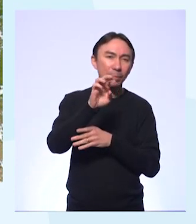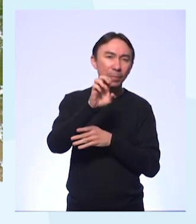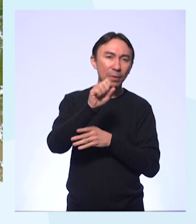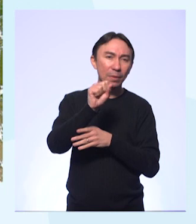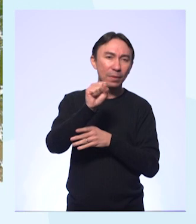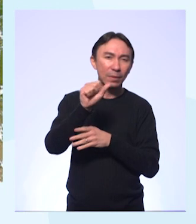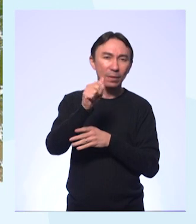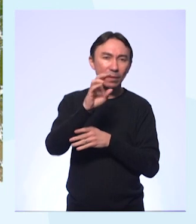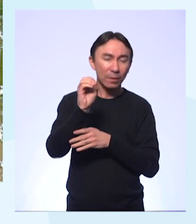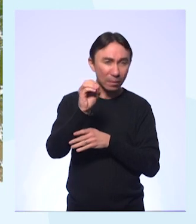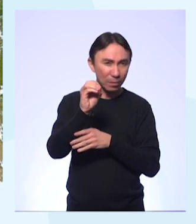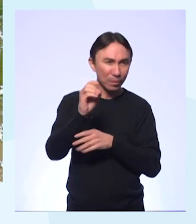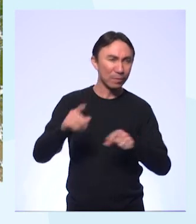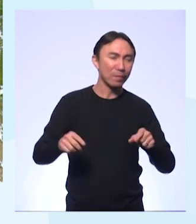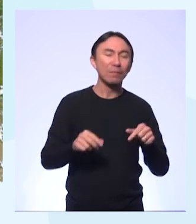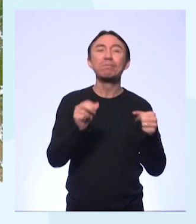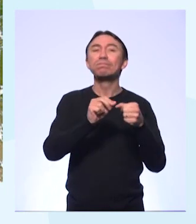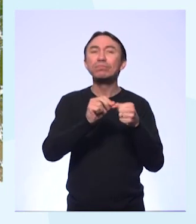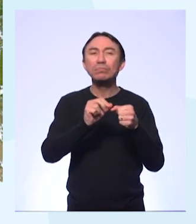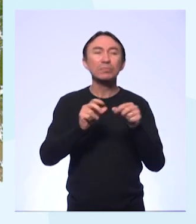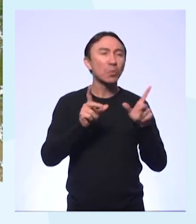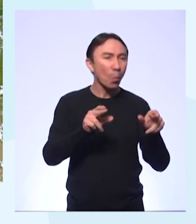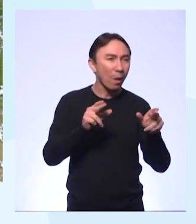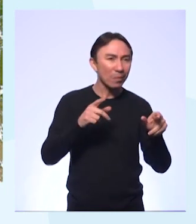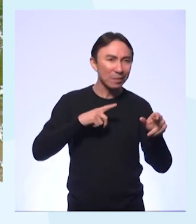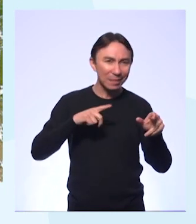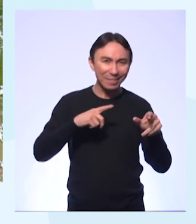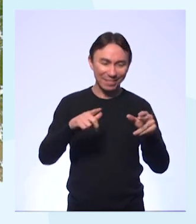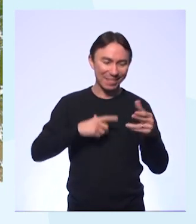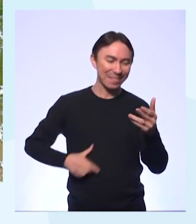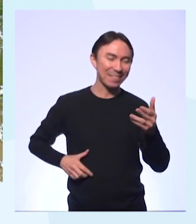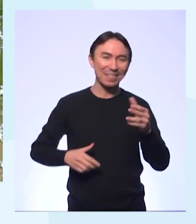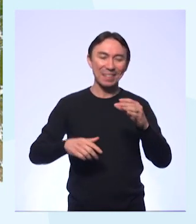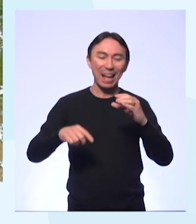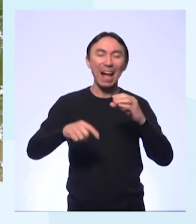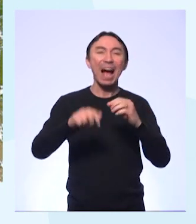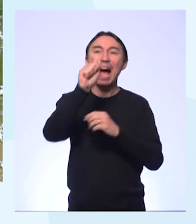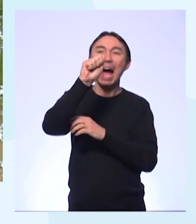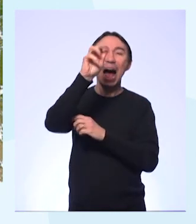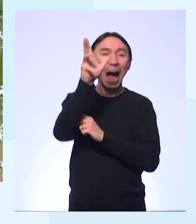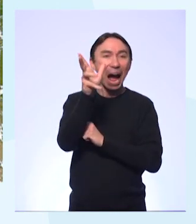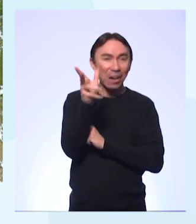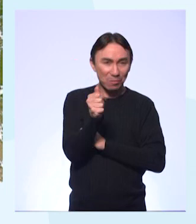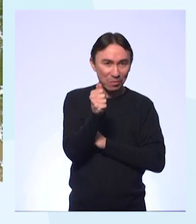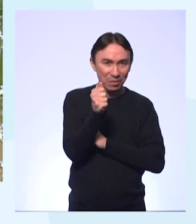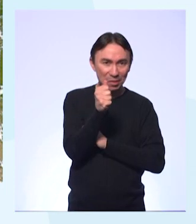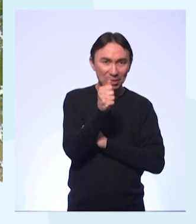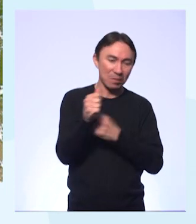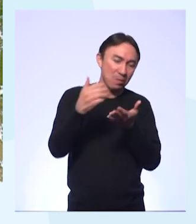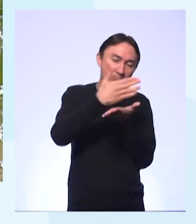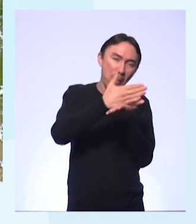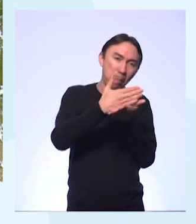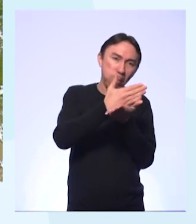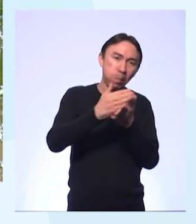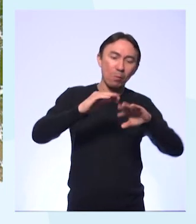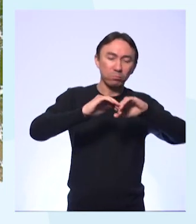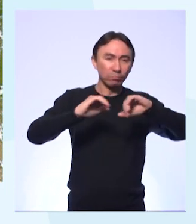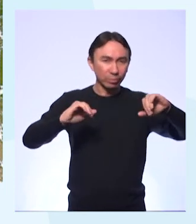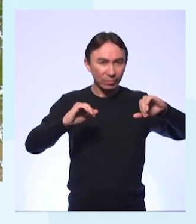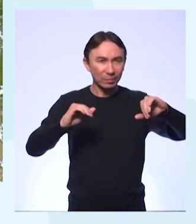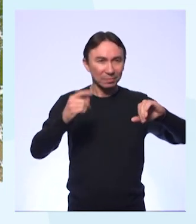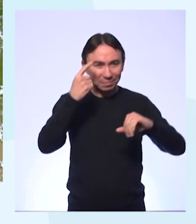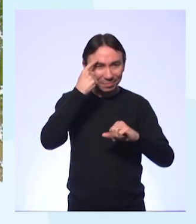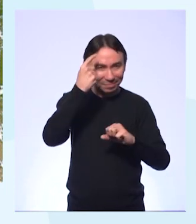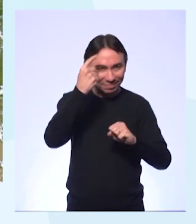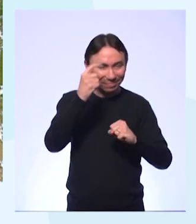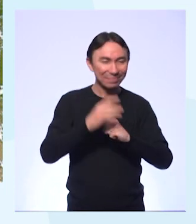aquela parte que está cortando a África em duas partes, né? O chifre da África pode se separar aí da região da África. Ele foi